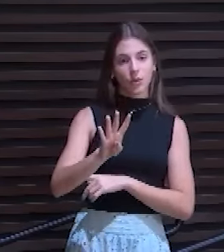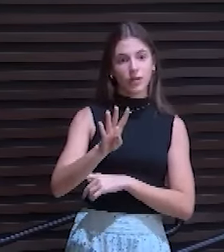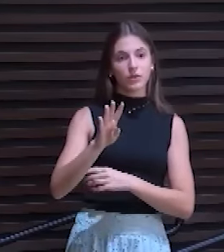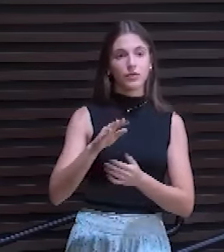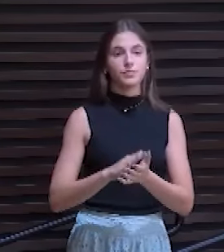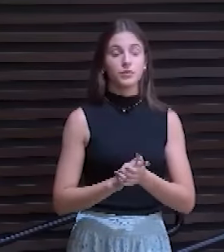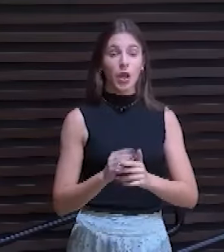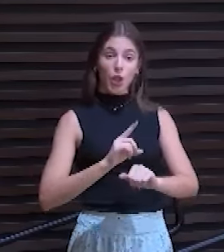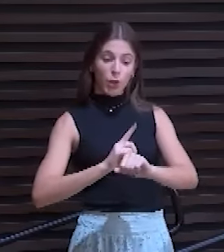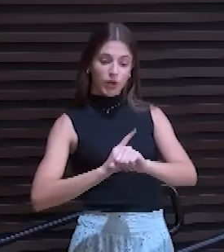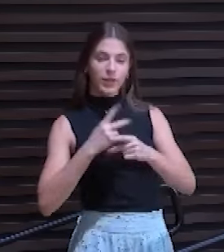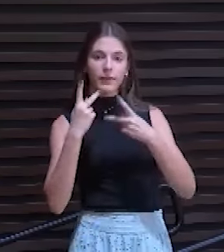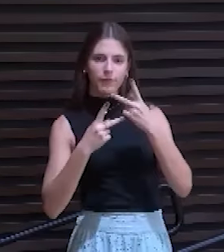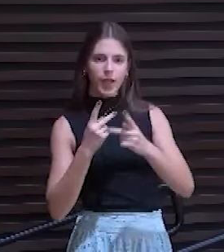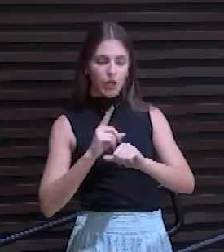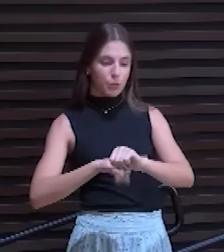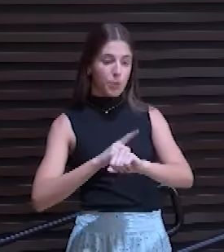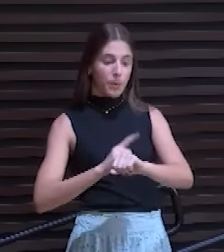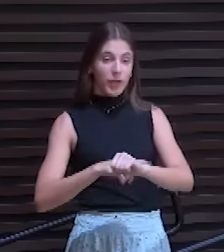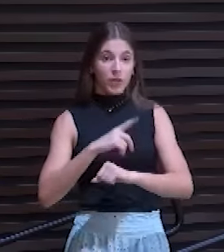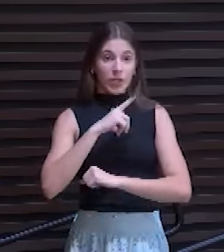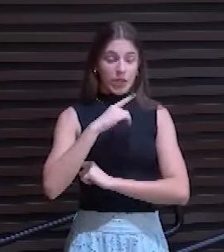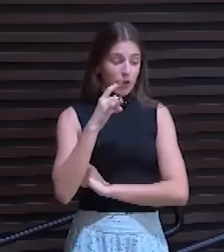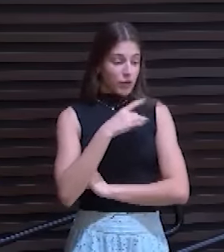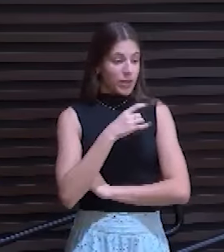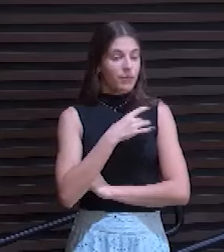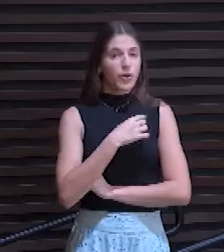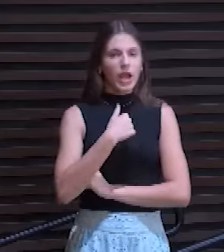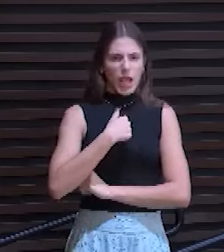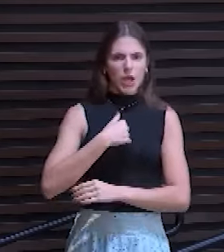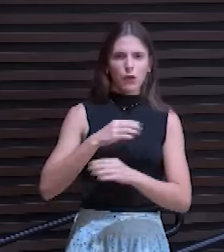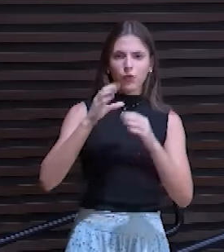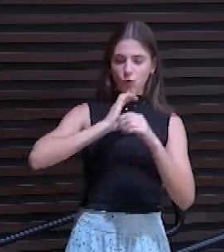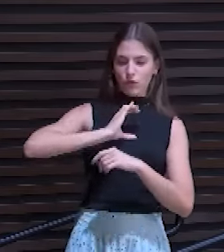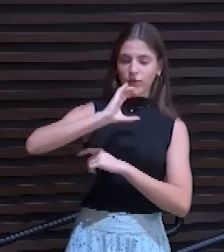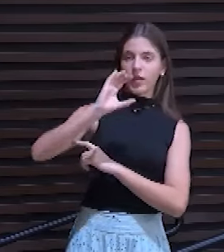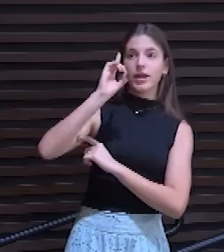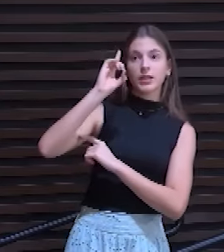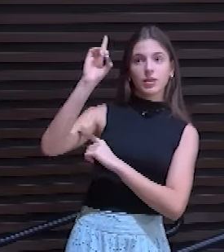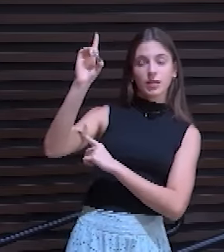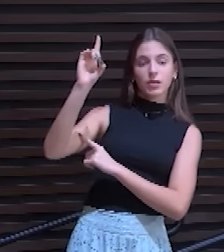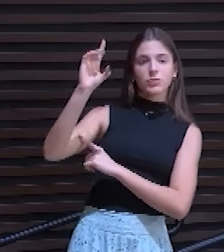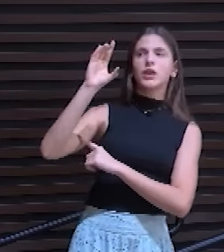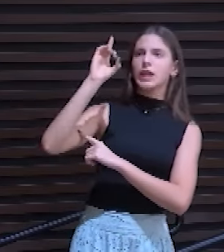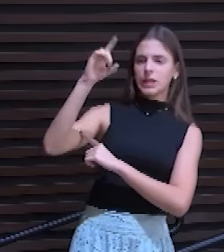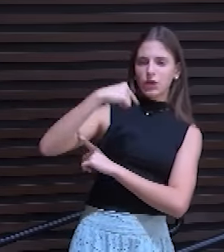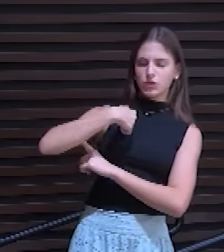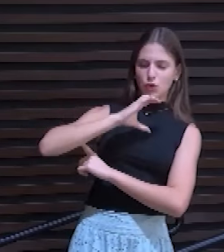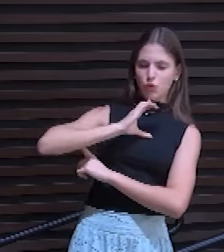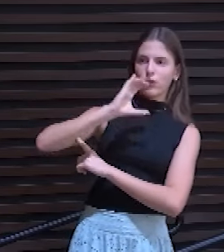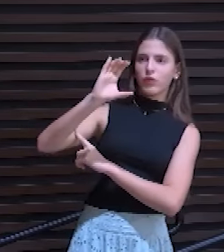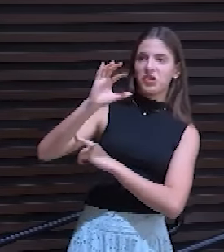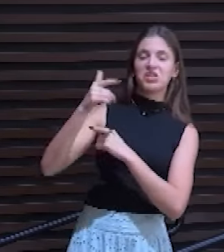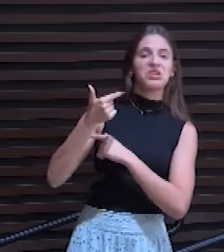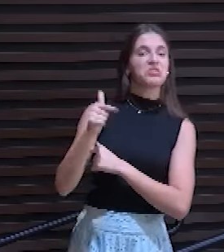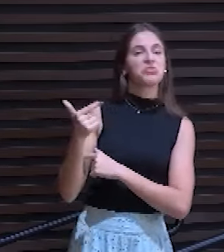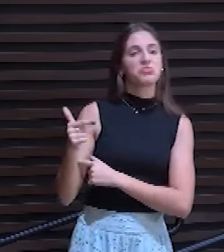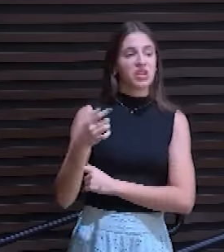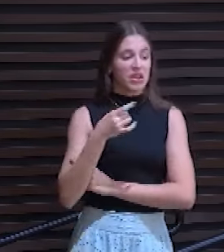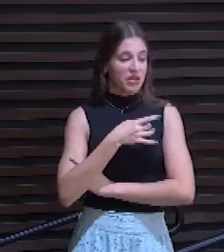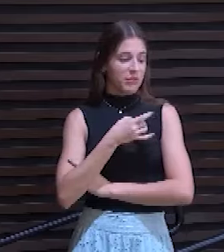confiarei, hei de confiar em Deus cuja palavra eu louvo, em Deus eu confio e não temerei. O que me